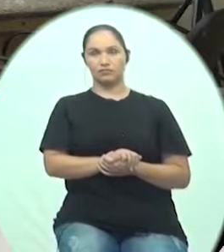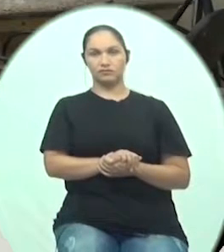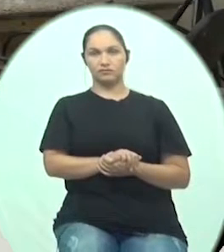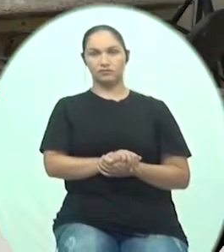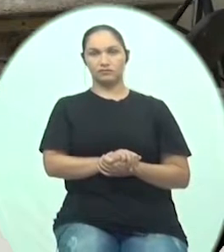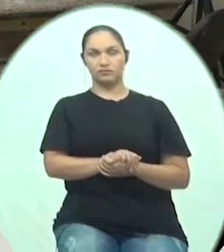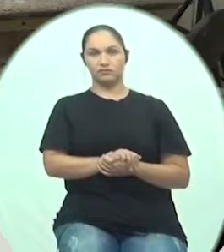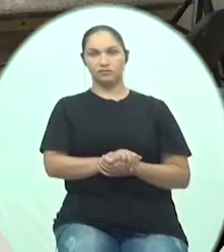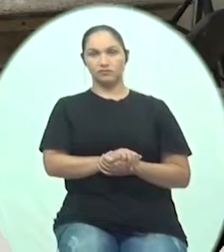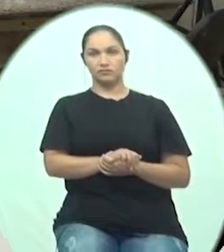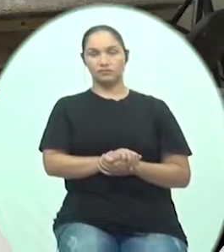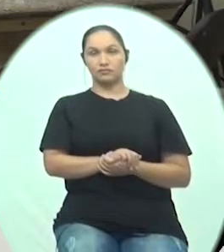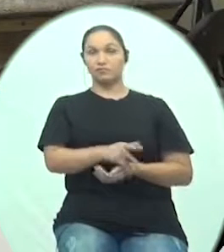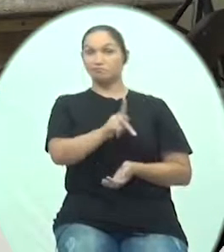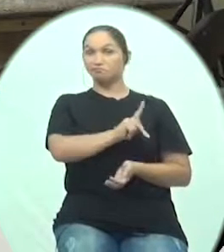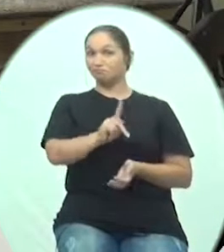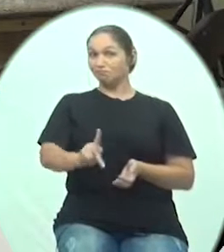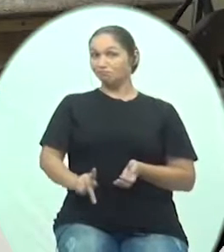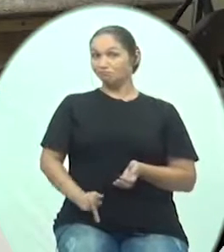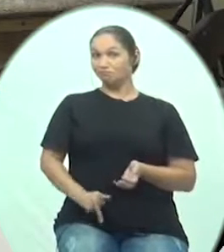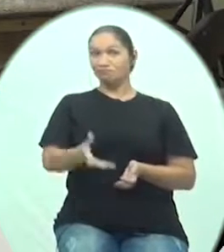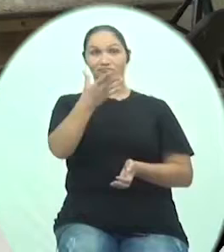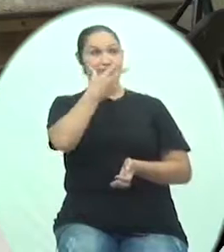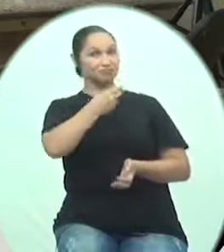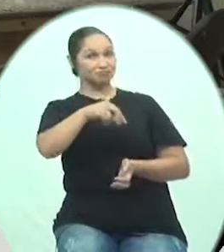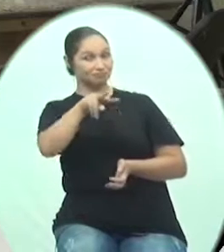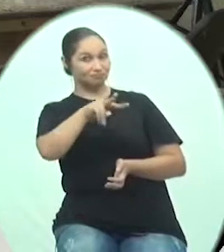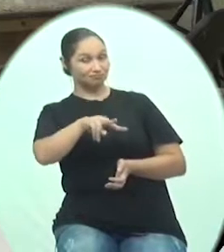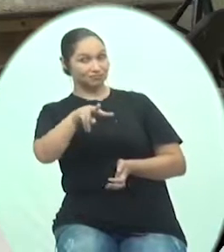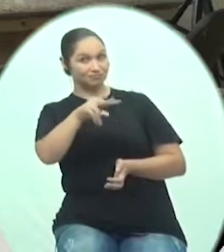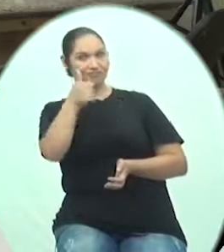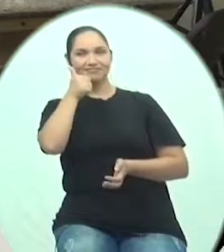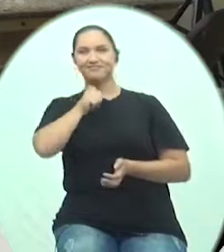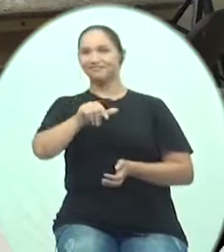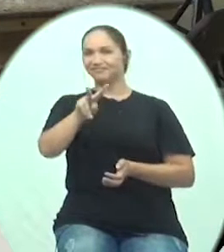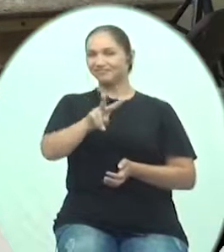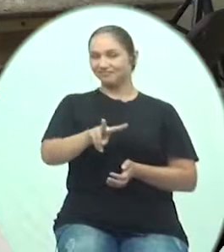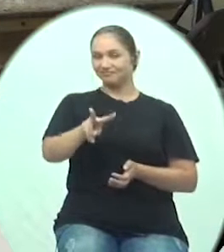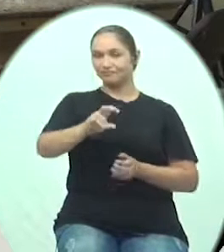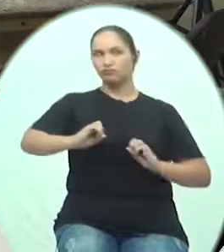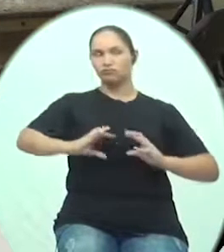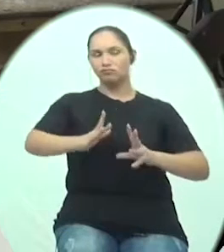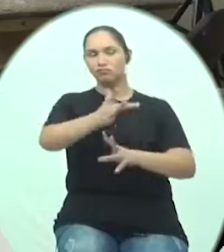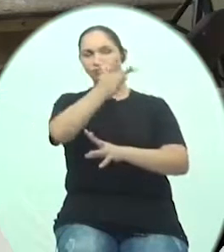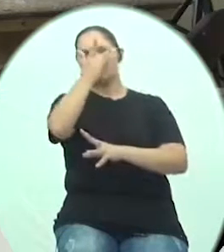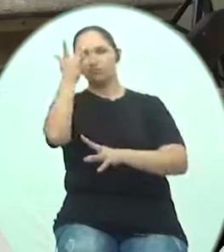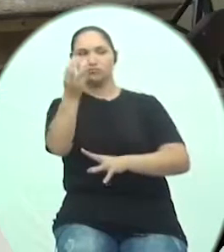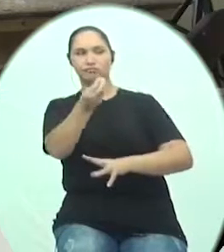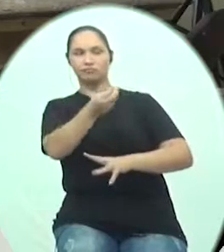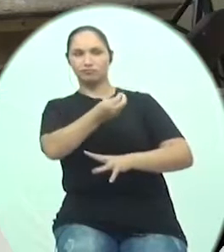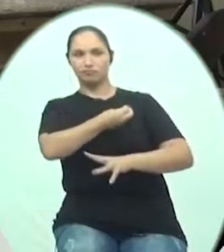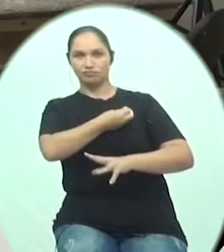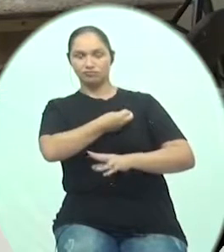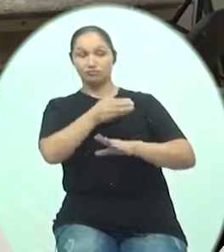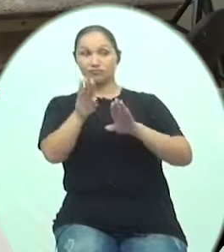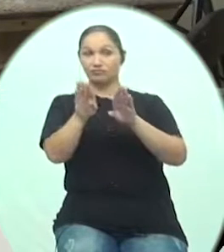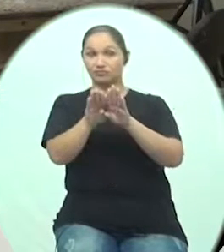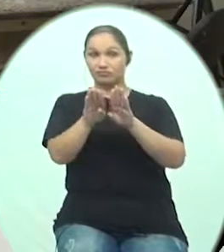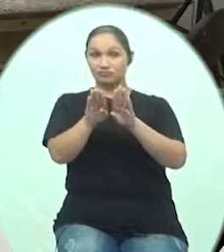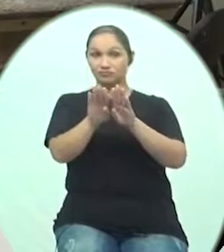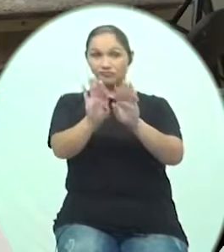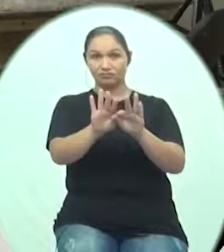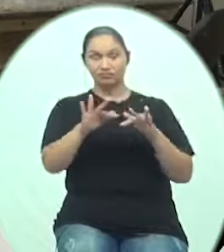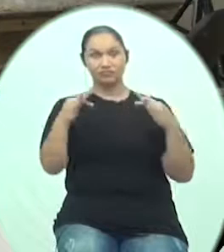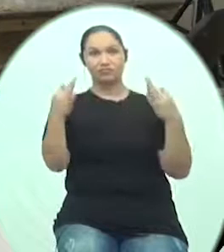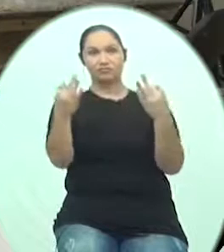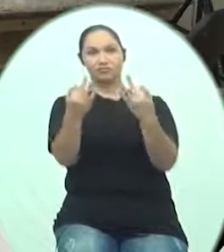minutos senhor presidente senhores vereadores vereadoras todo público presente aqui a família do